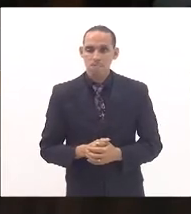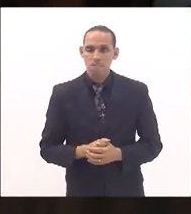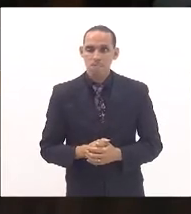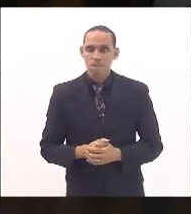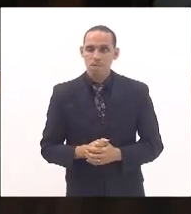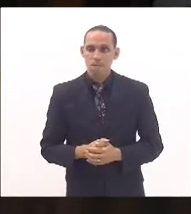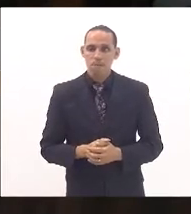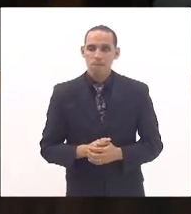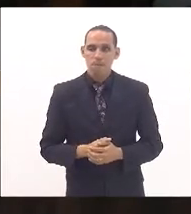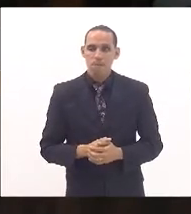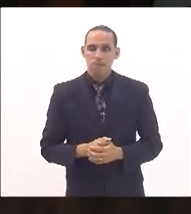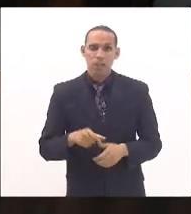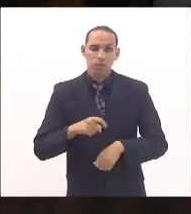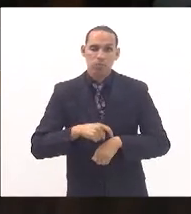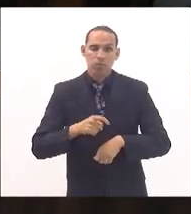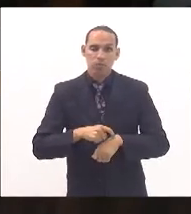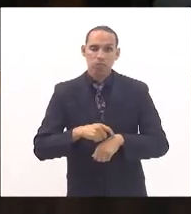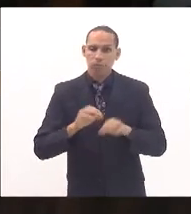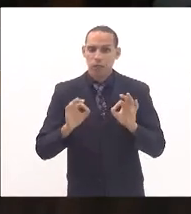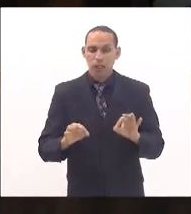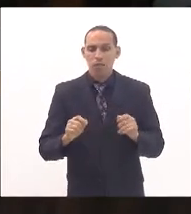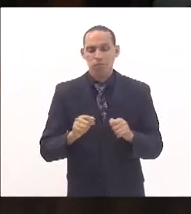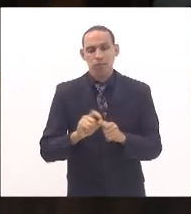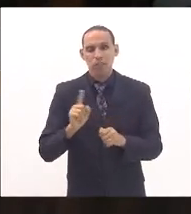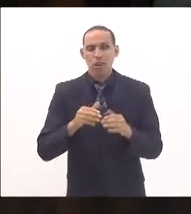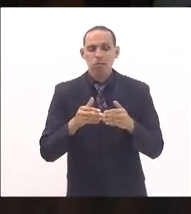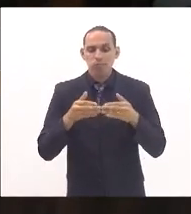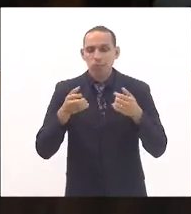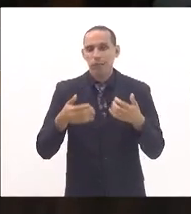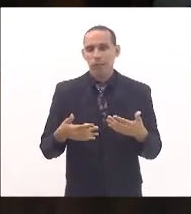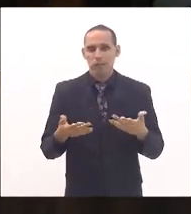não fez no momento a questão de ordem.